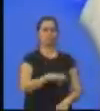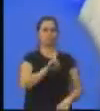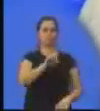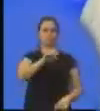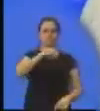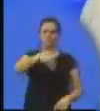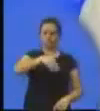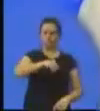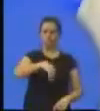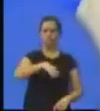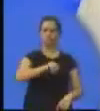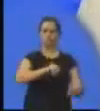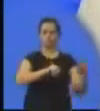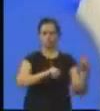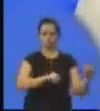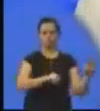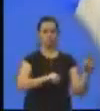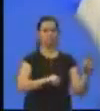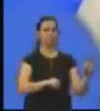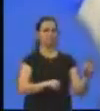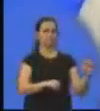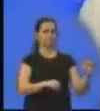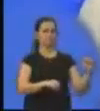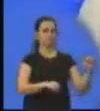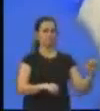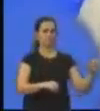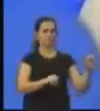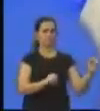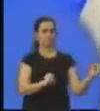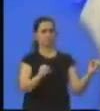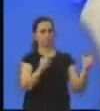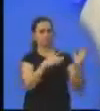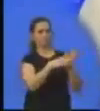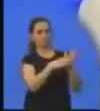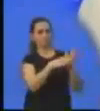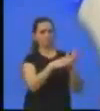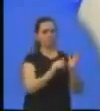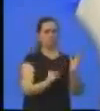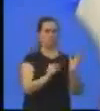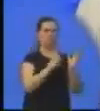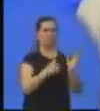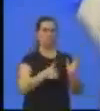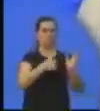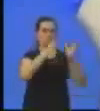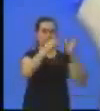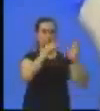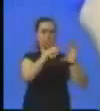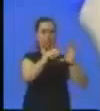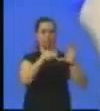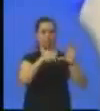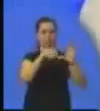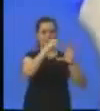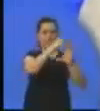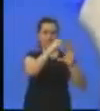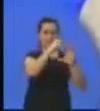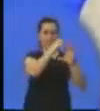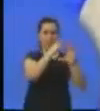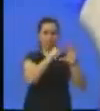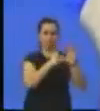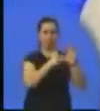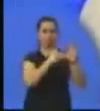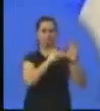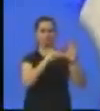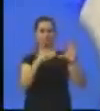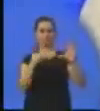função seno é real. Mas a sua imagem fica presa no intervalo fechado de menos 1 até 1. Então, os